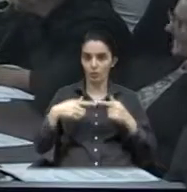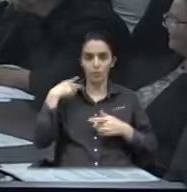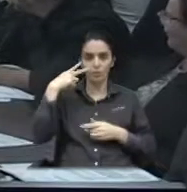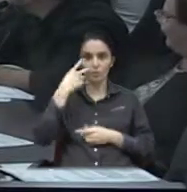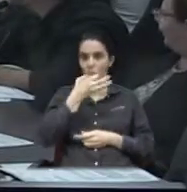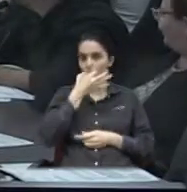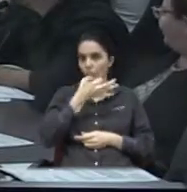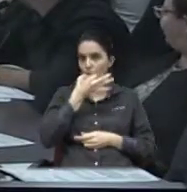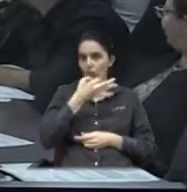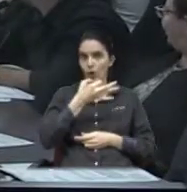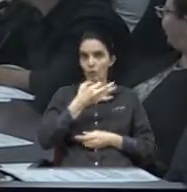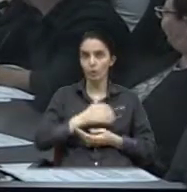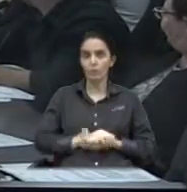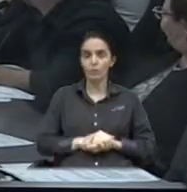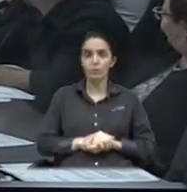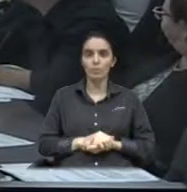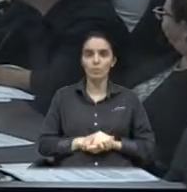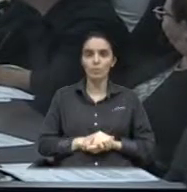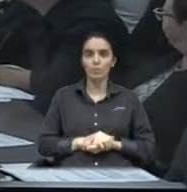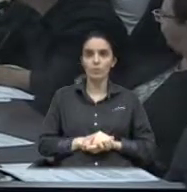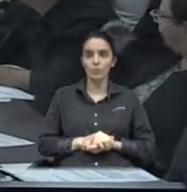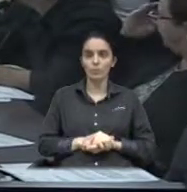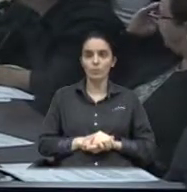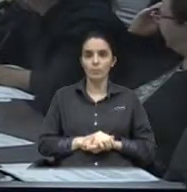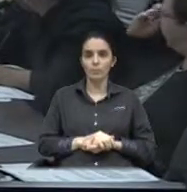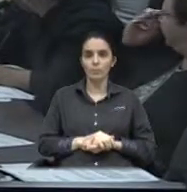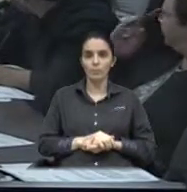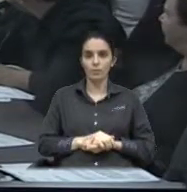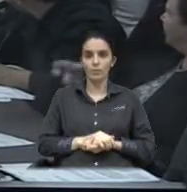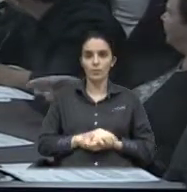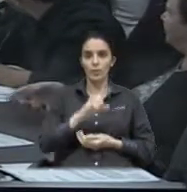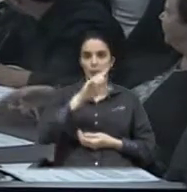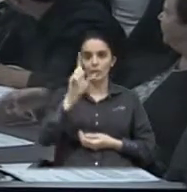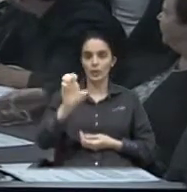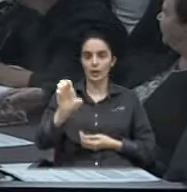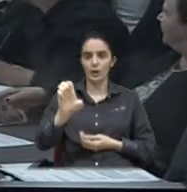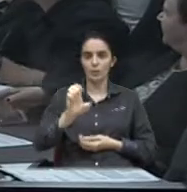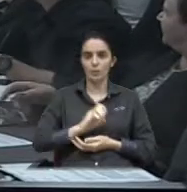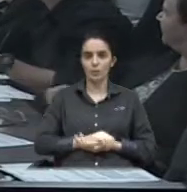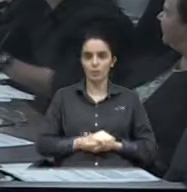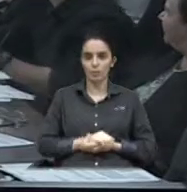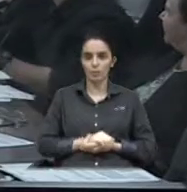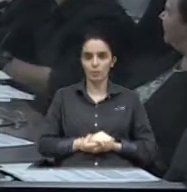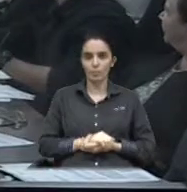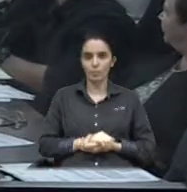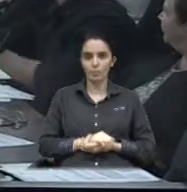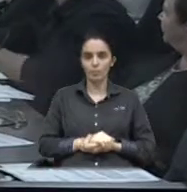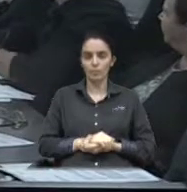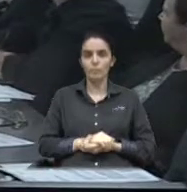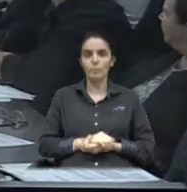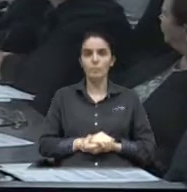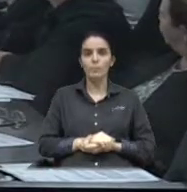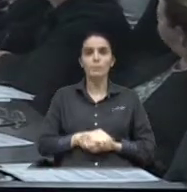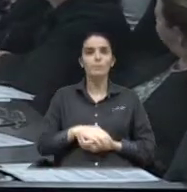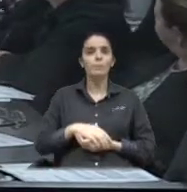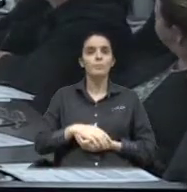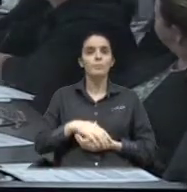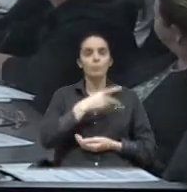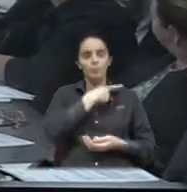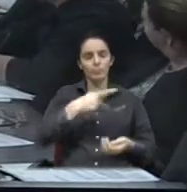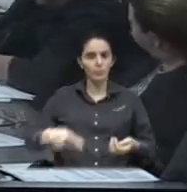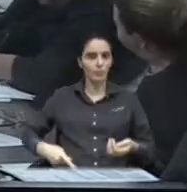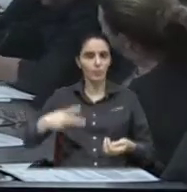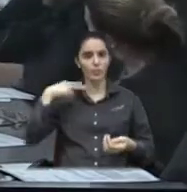deseja discutir? Eu desejo, senhor presidente. Ao vereador José Bernardo. Senhor presidente, nobres colegas, público